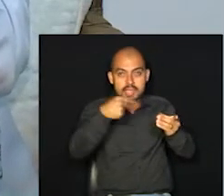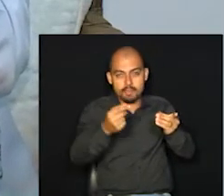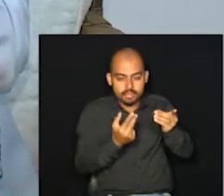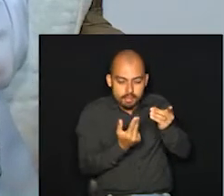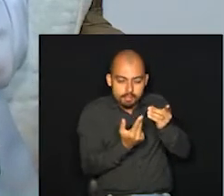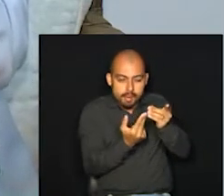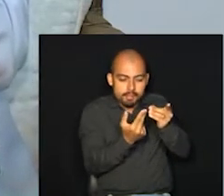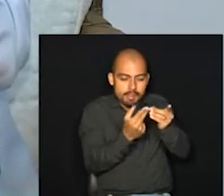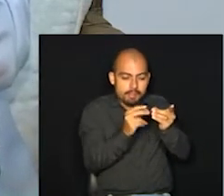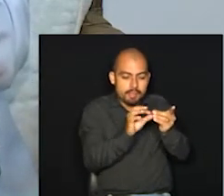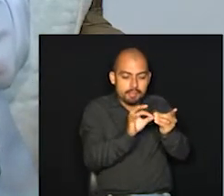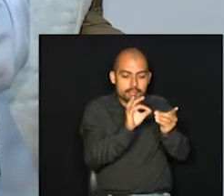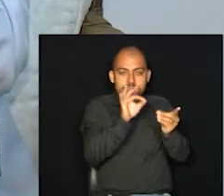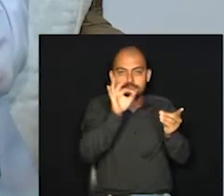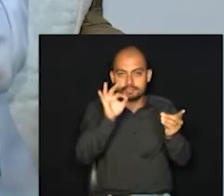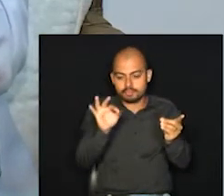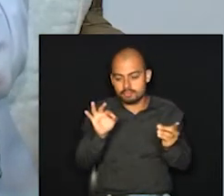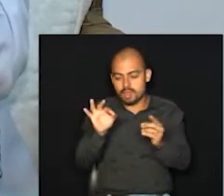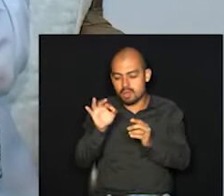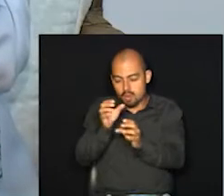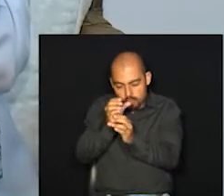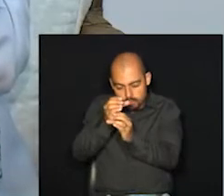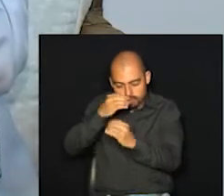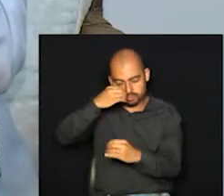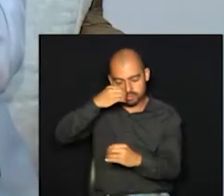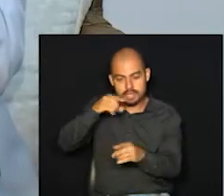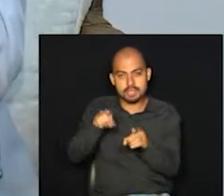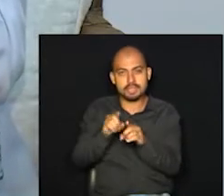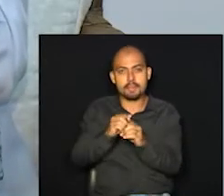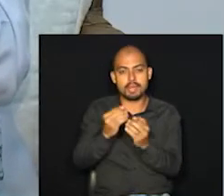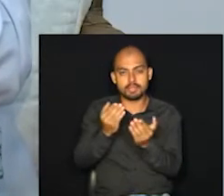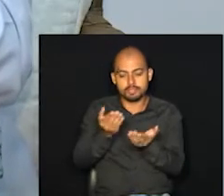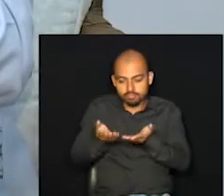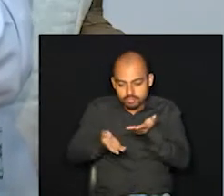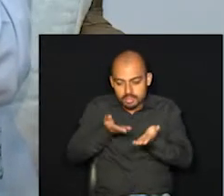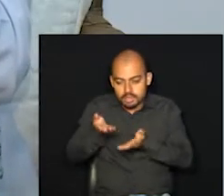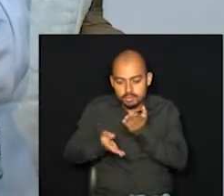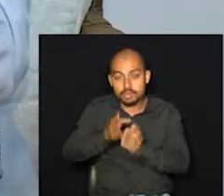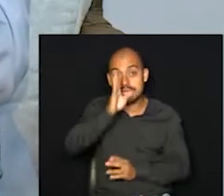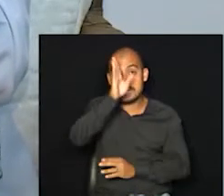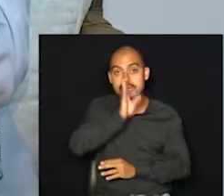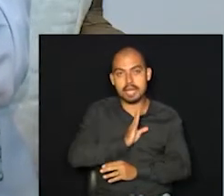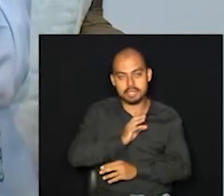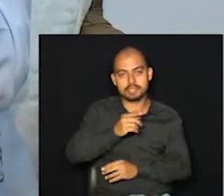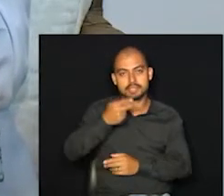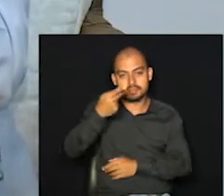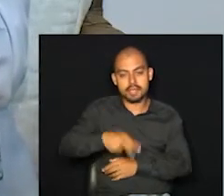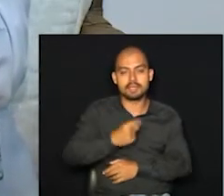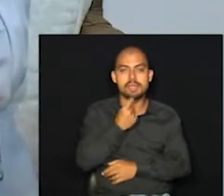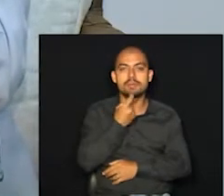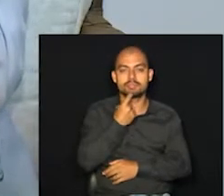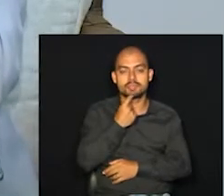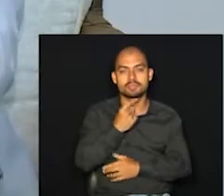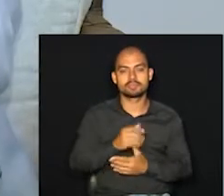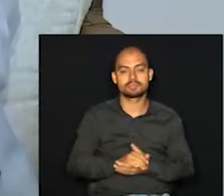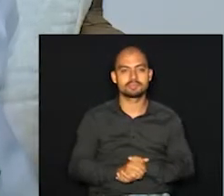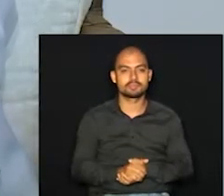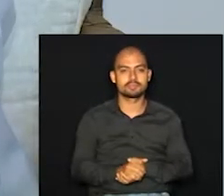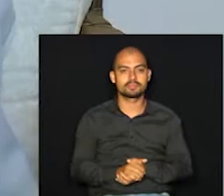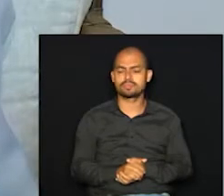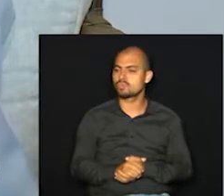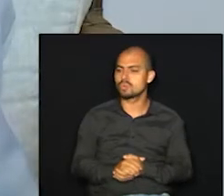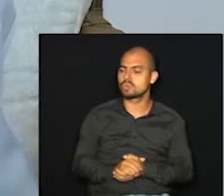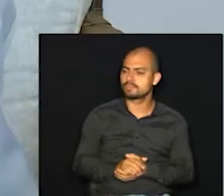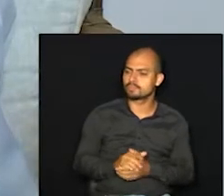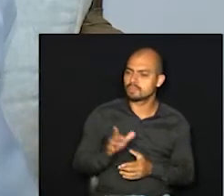se indicada, e também o tratamento gratuito aqui no Centro de Oncologia Campinas. Doutor, o tratamento,